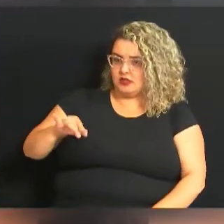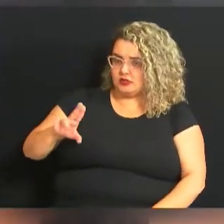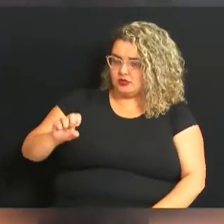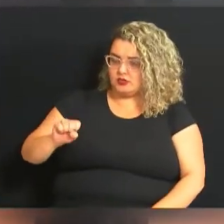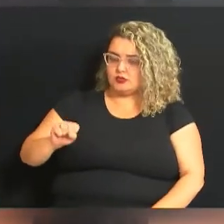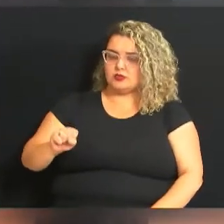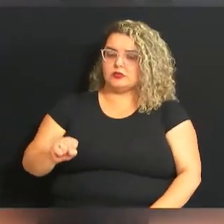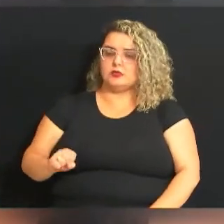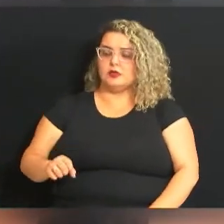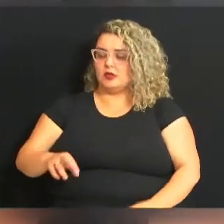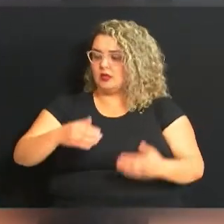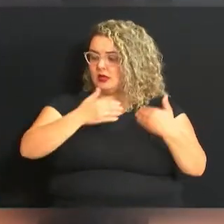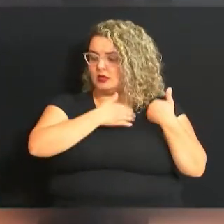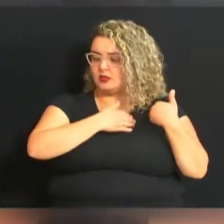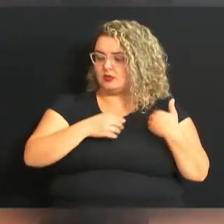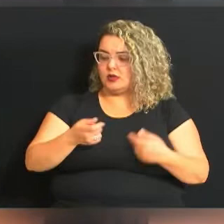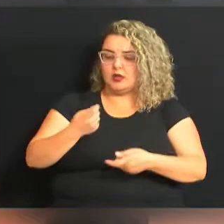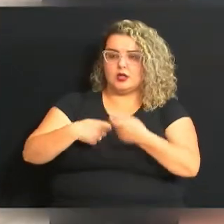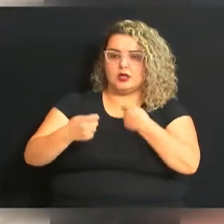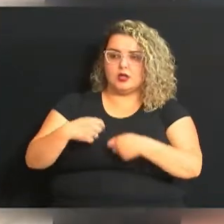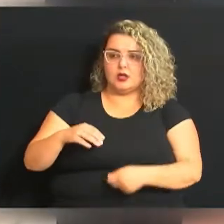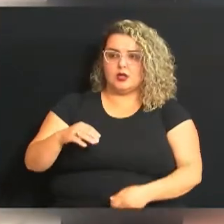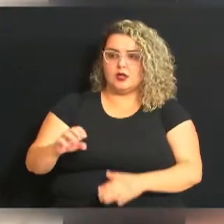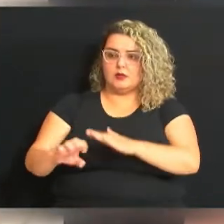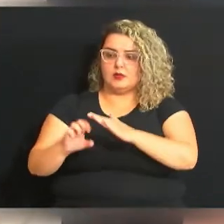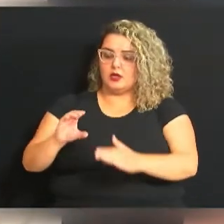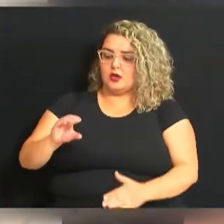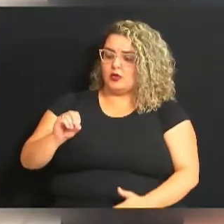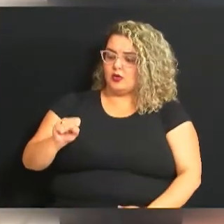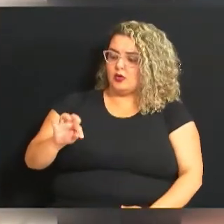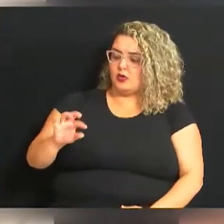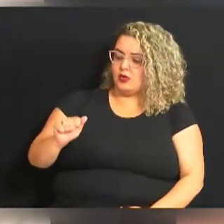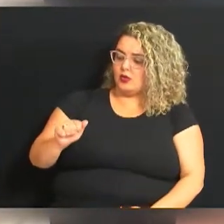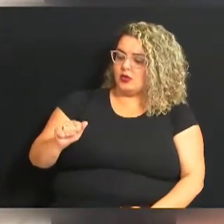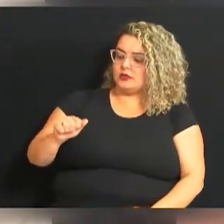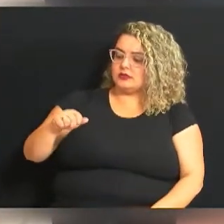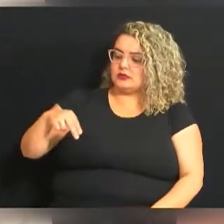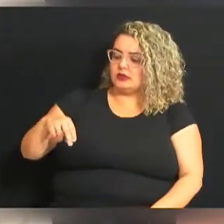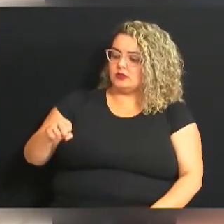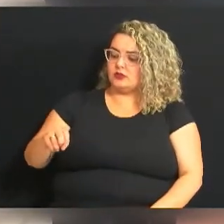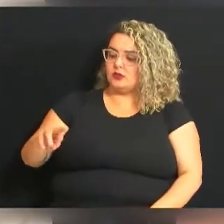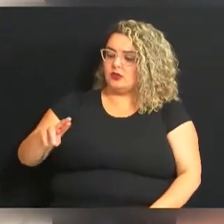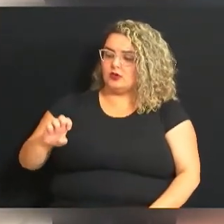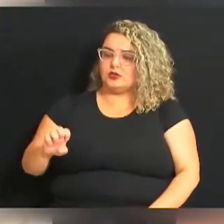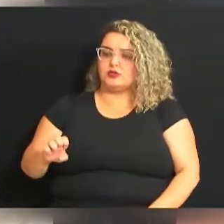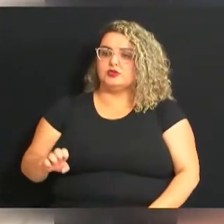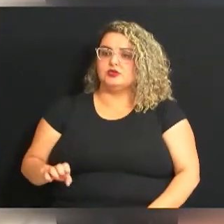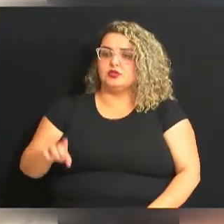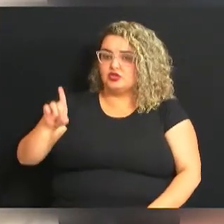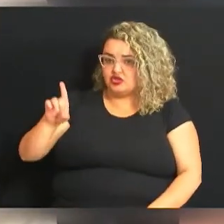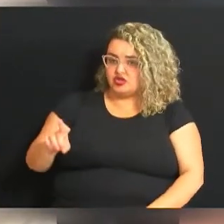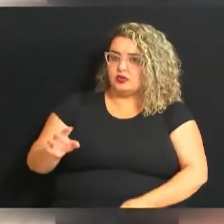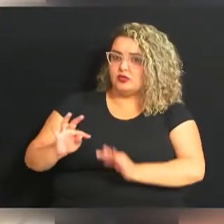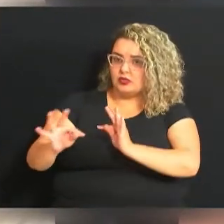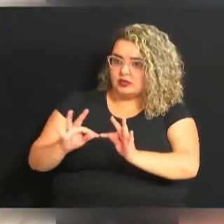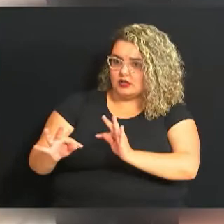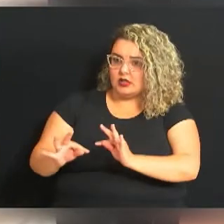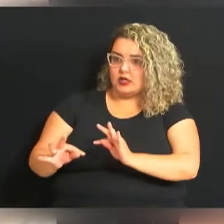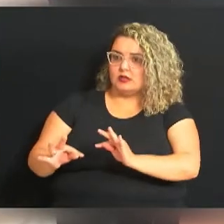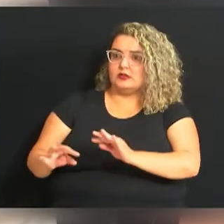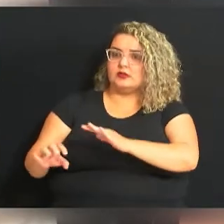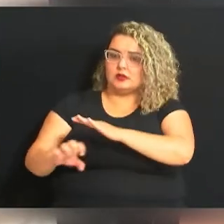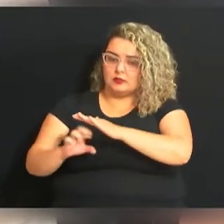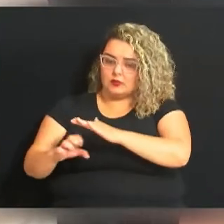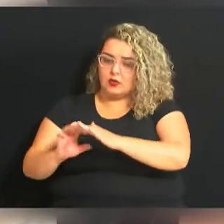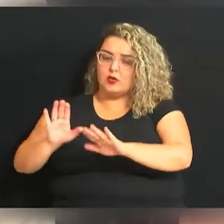pela parte administrativa da Costa Norte, e Alexandre Rocha, que foi diretor técnico e preposto da empresa quando ela